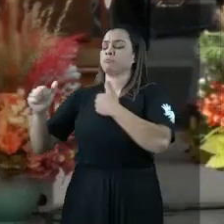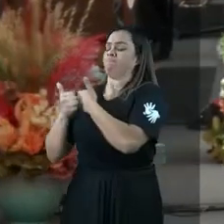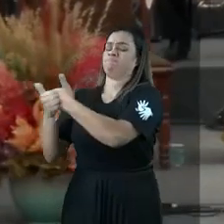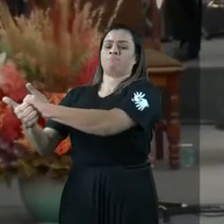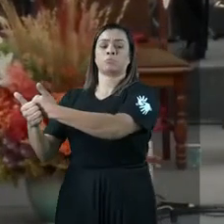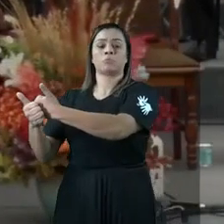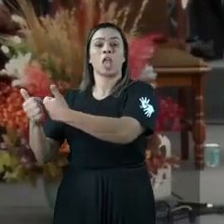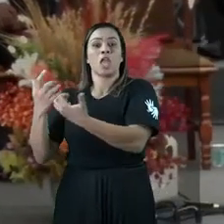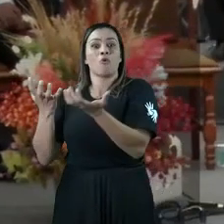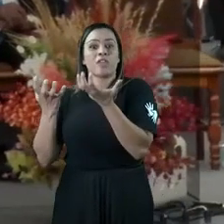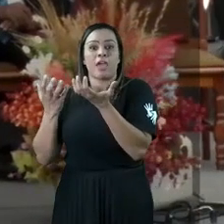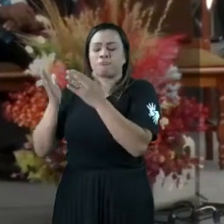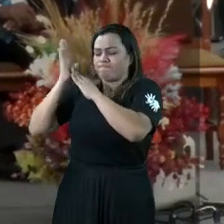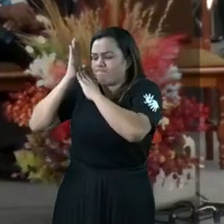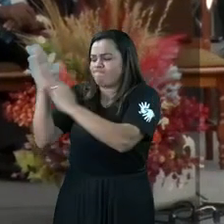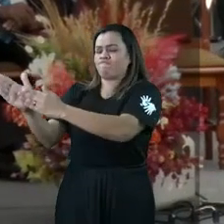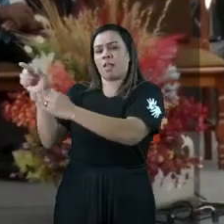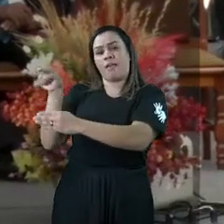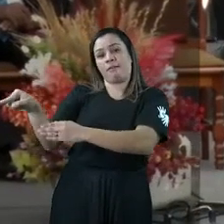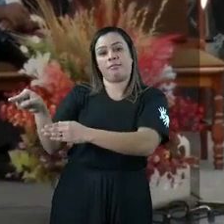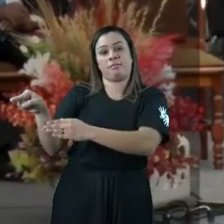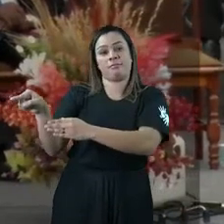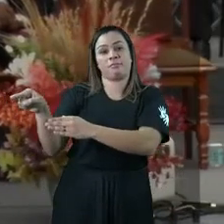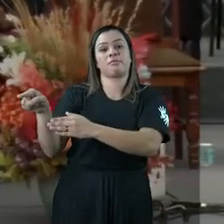eu quero viver para ele.